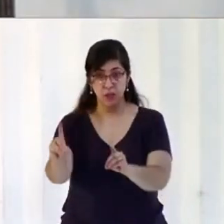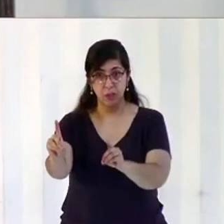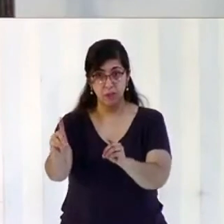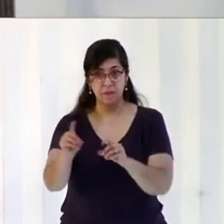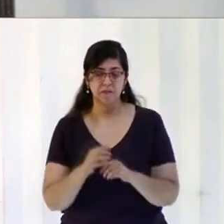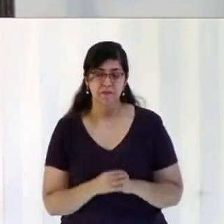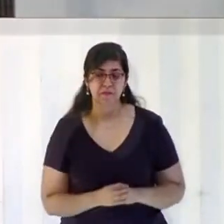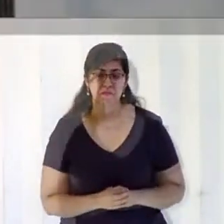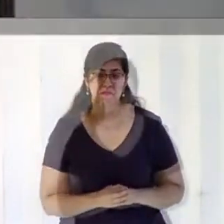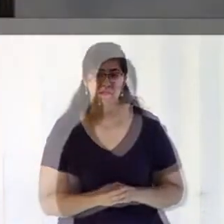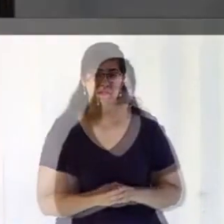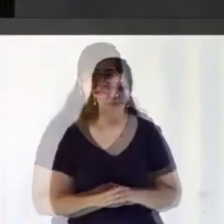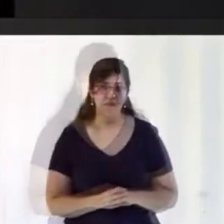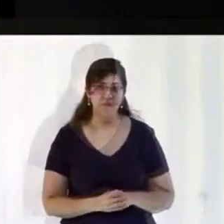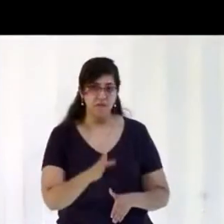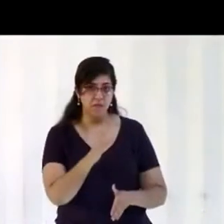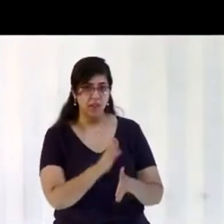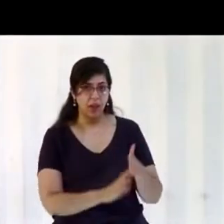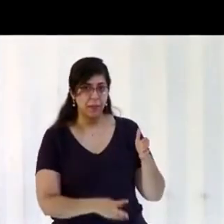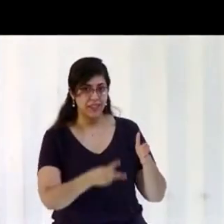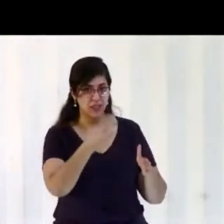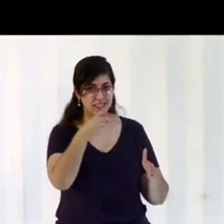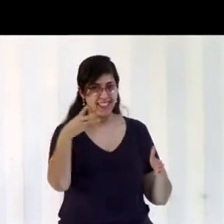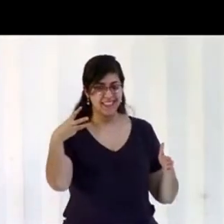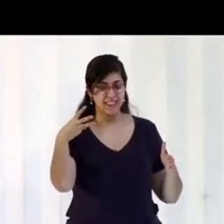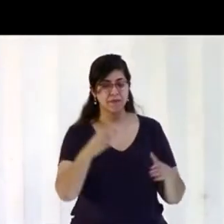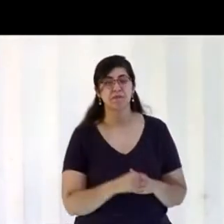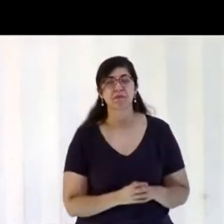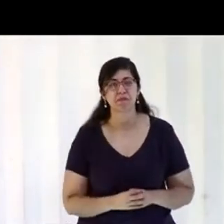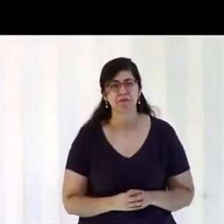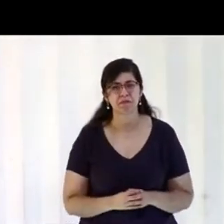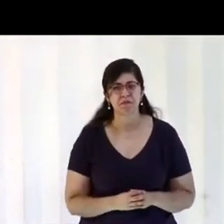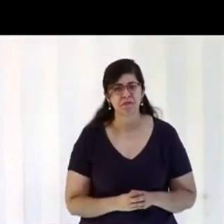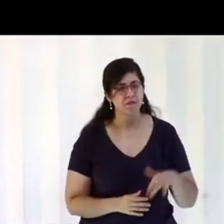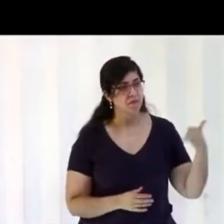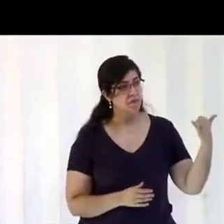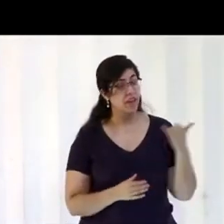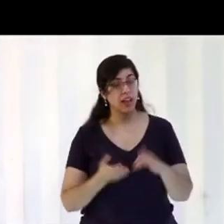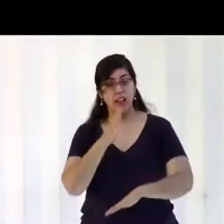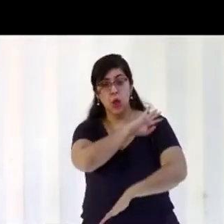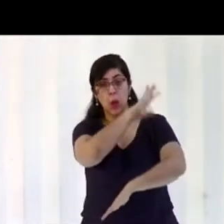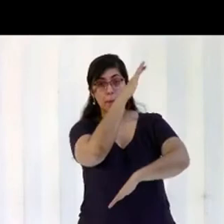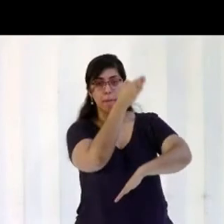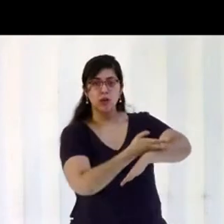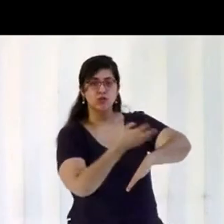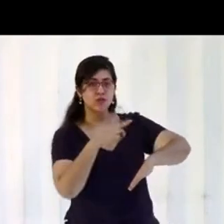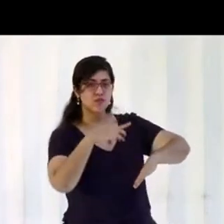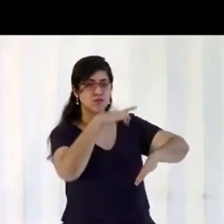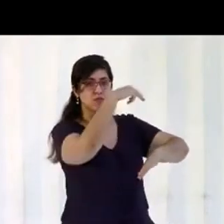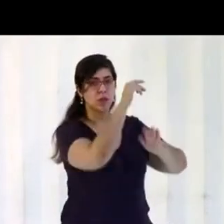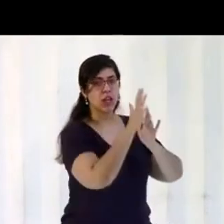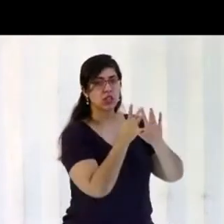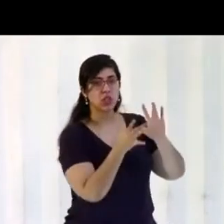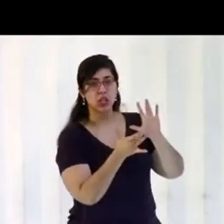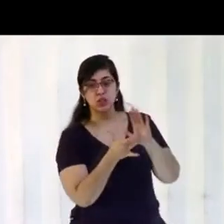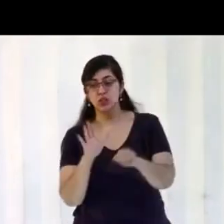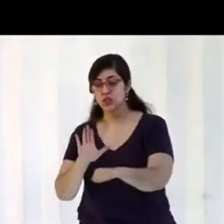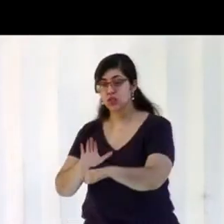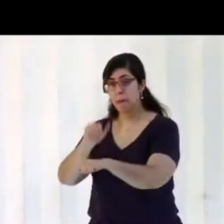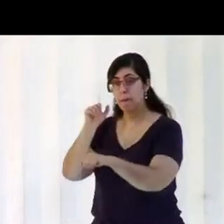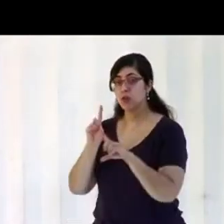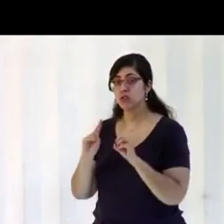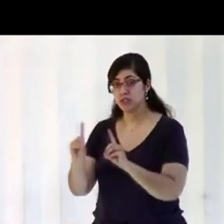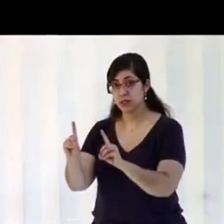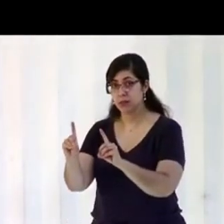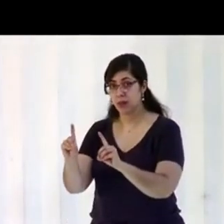Versículo 13. Depois subiu ao monte, chamou os que ele mesmo quis e vieram para